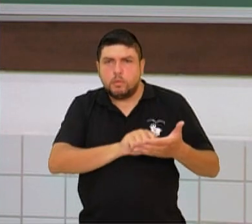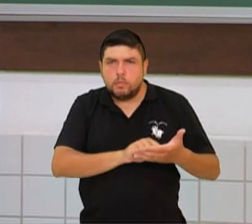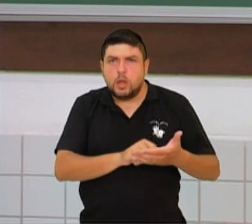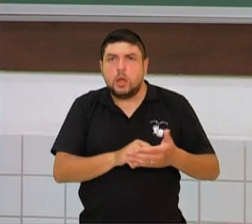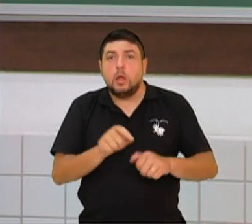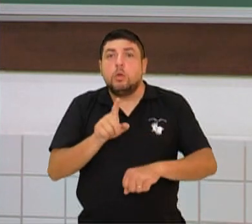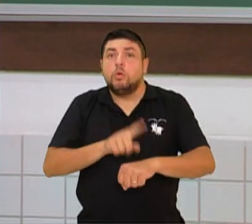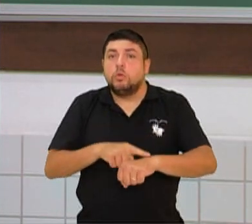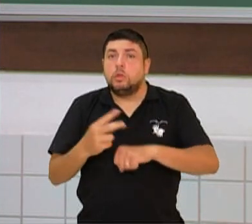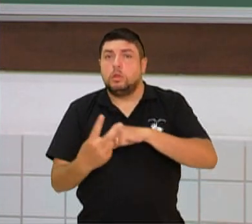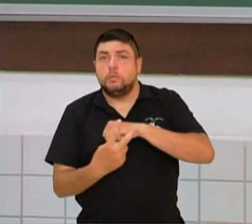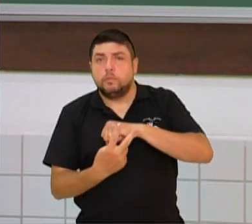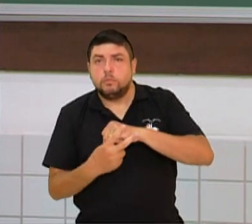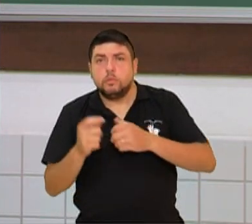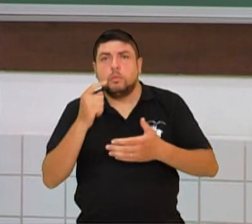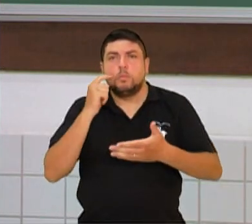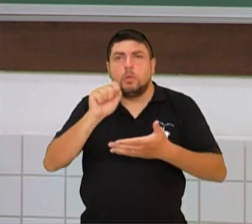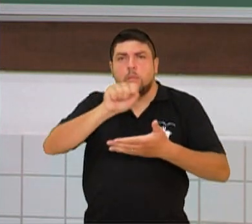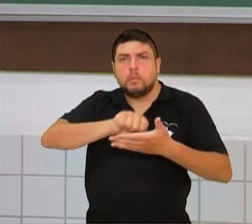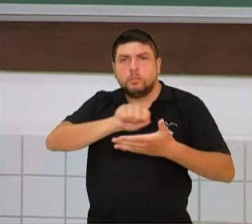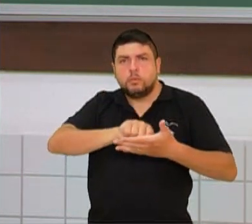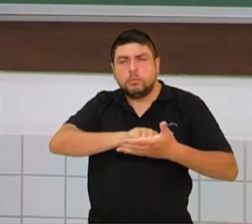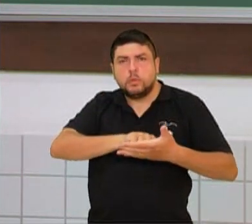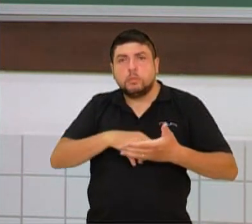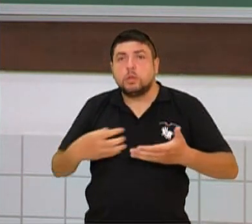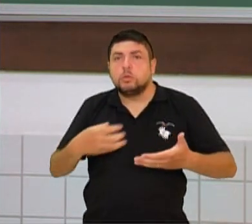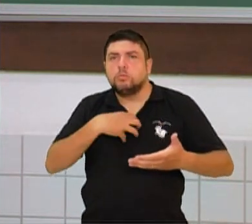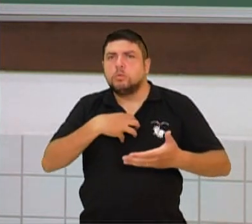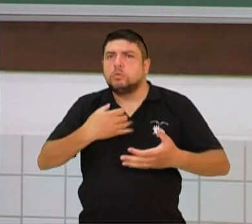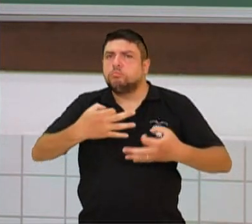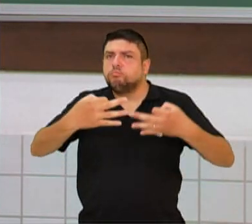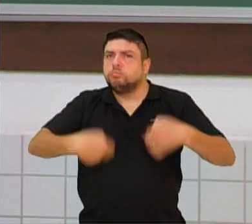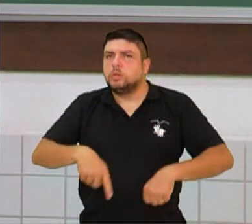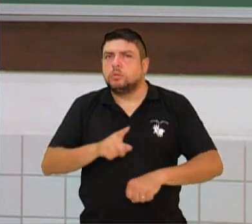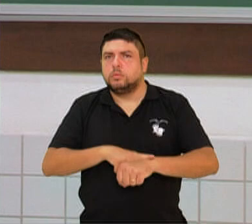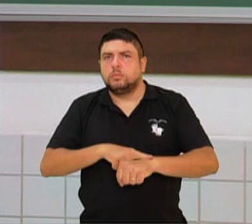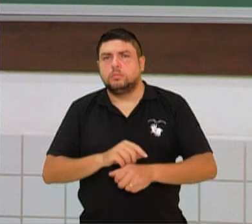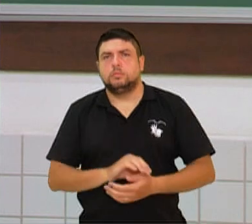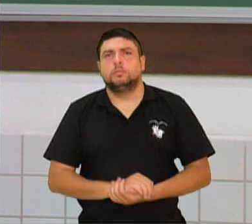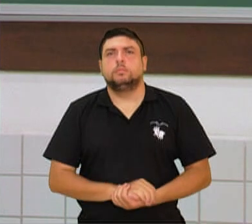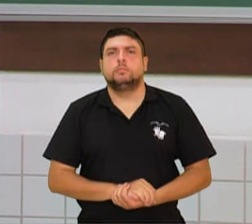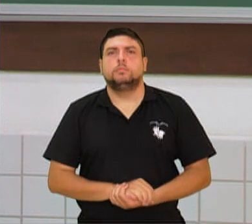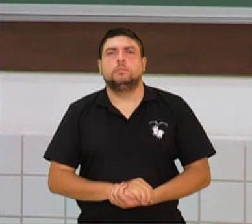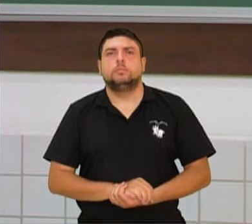tempos verbais, tudo no momento exato ali da fala.